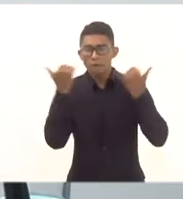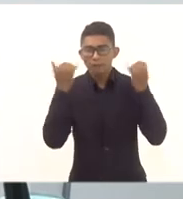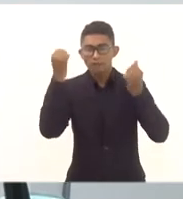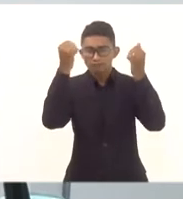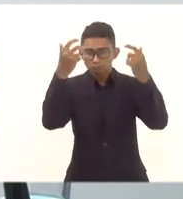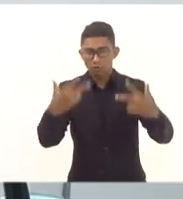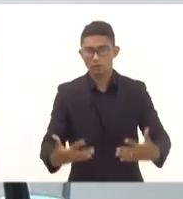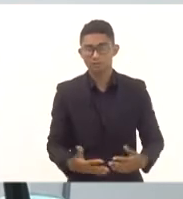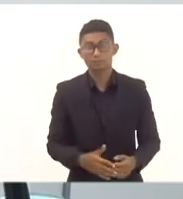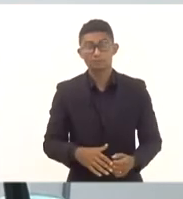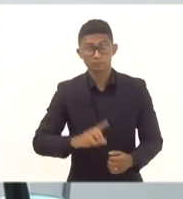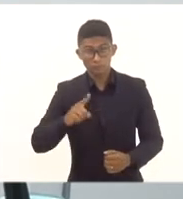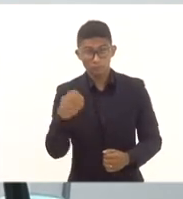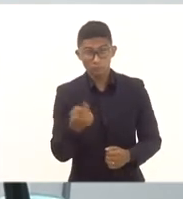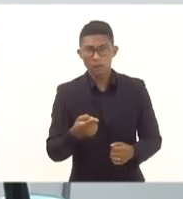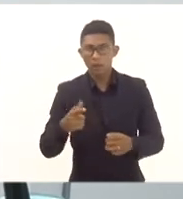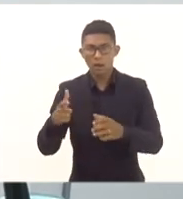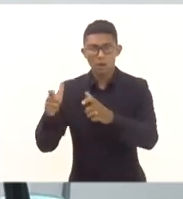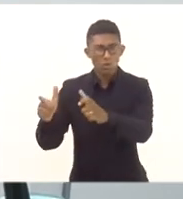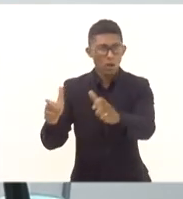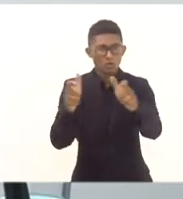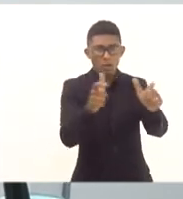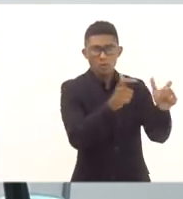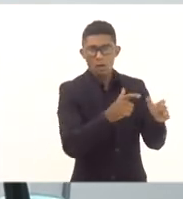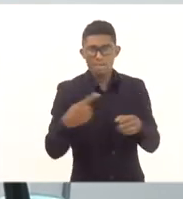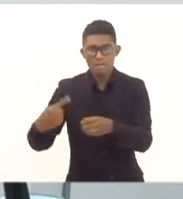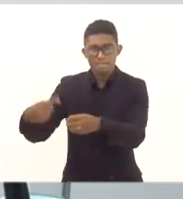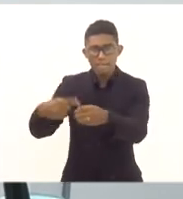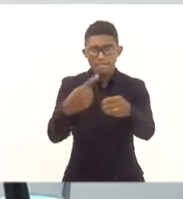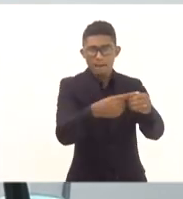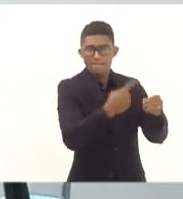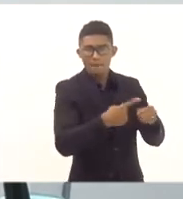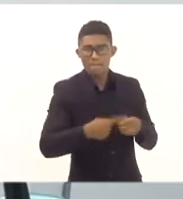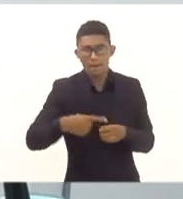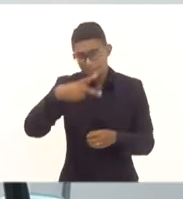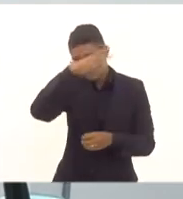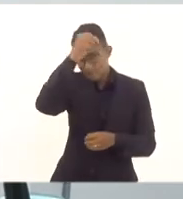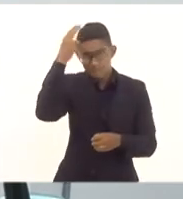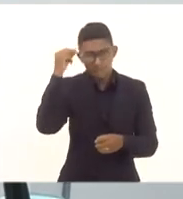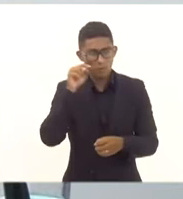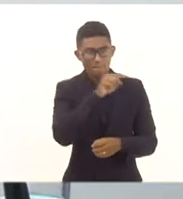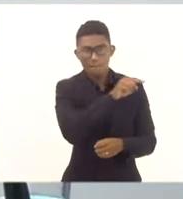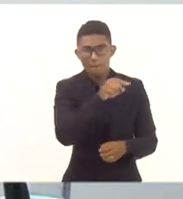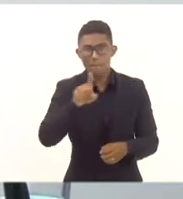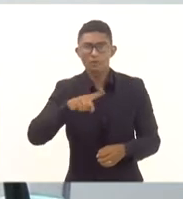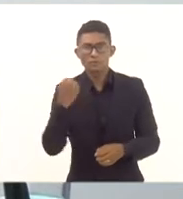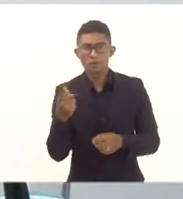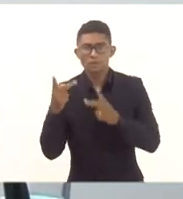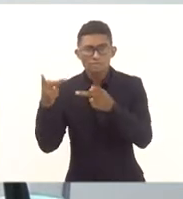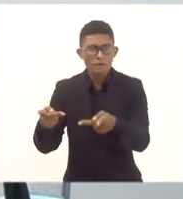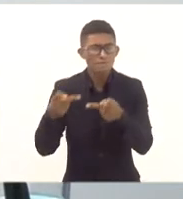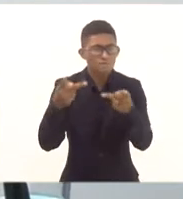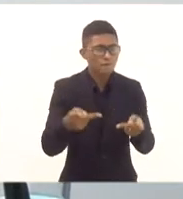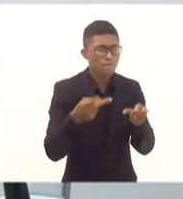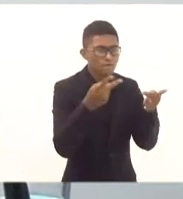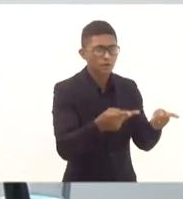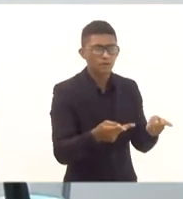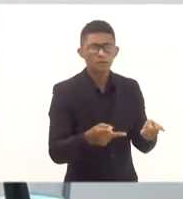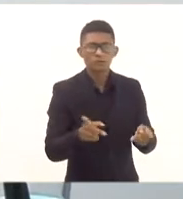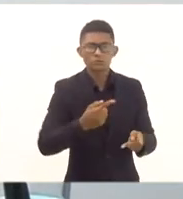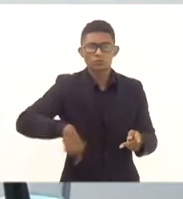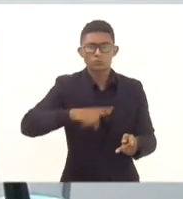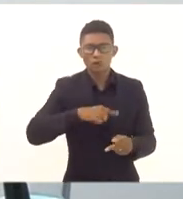indiferente prefeituras é importante dizer que nós encontramos um gargalo preocupante